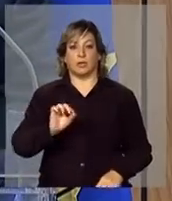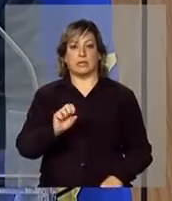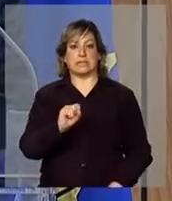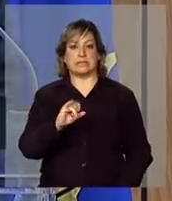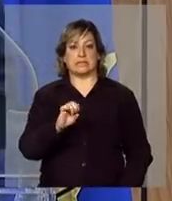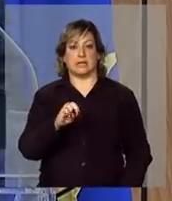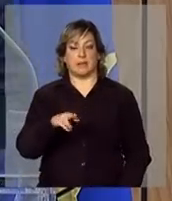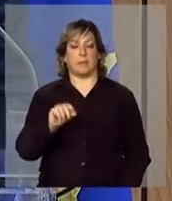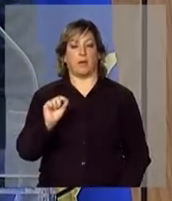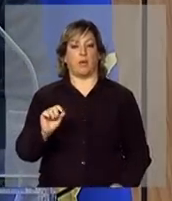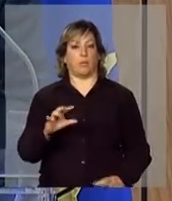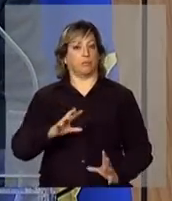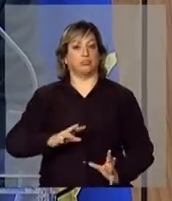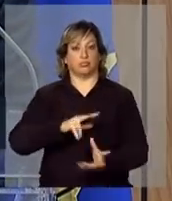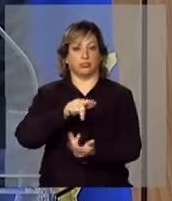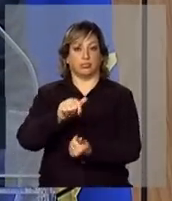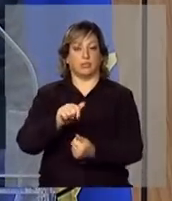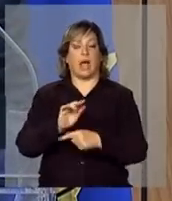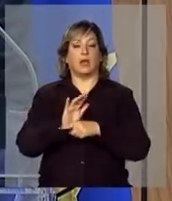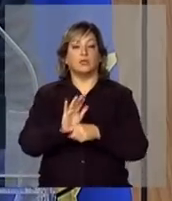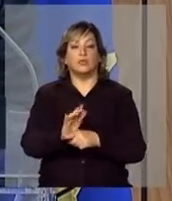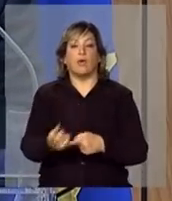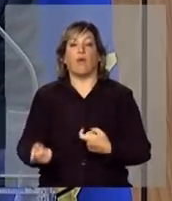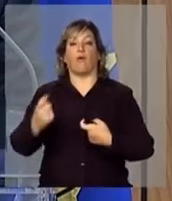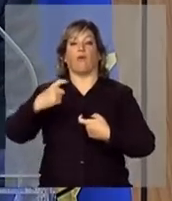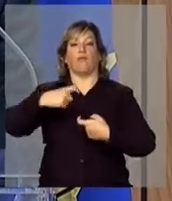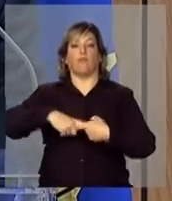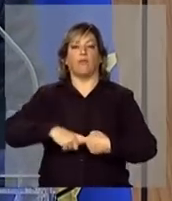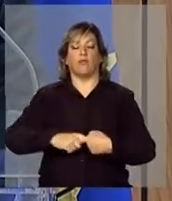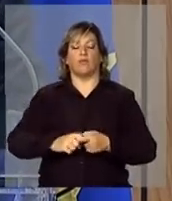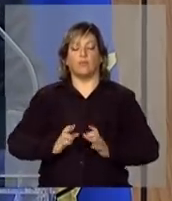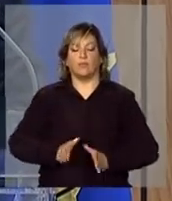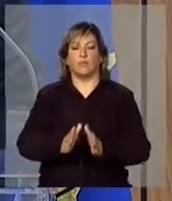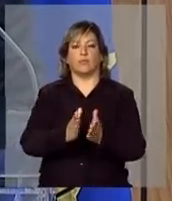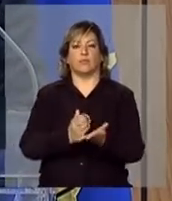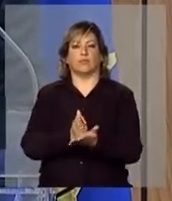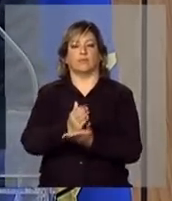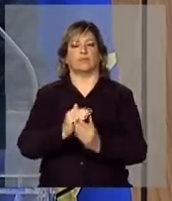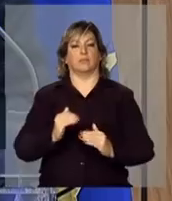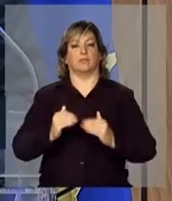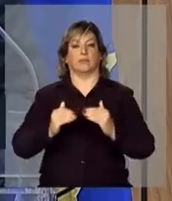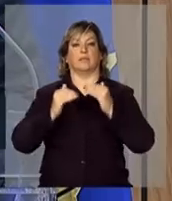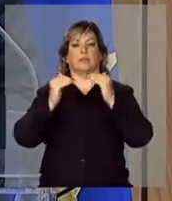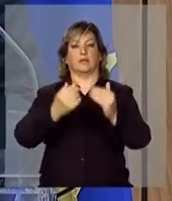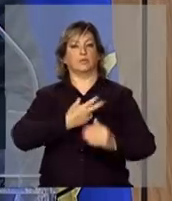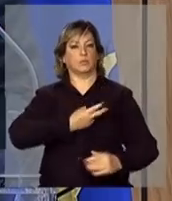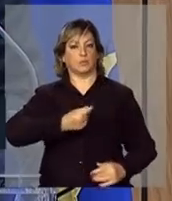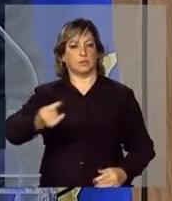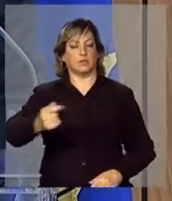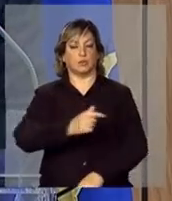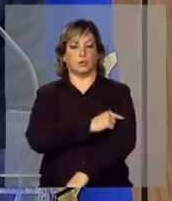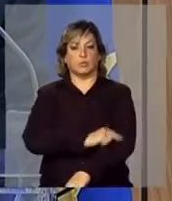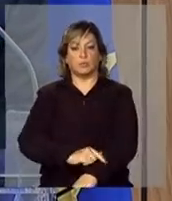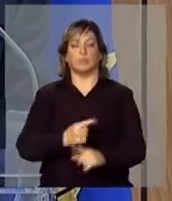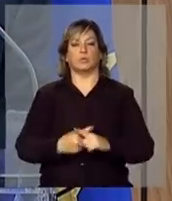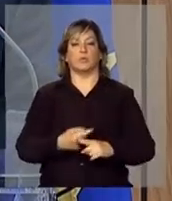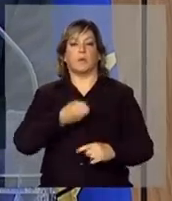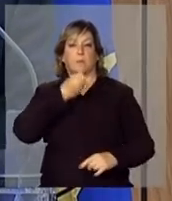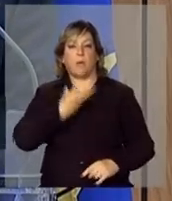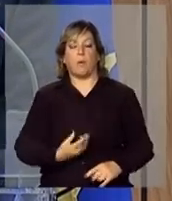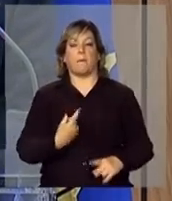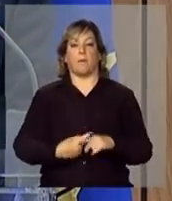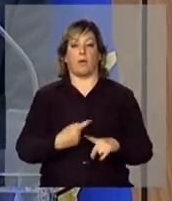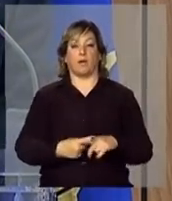global, que nos permita retomar a via do crescimento sustentável e justo. Porque já vimos no